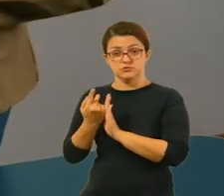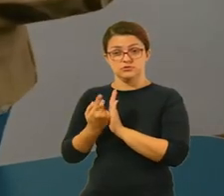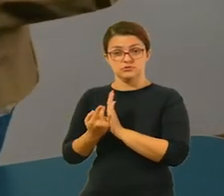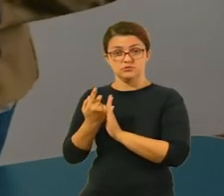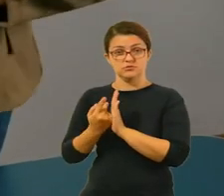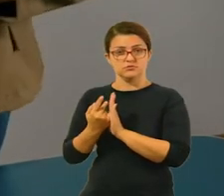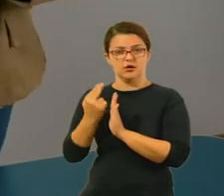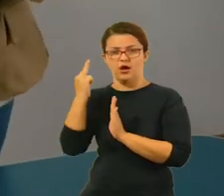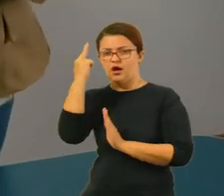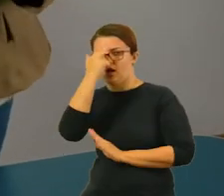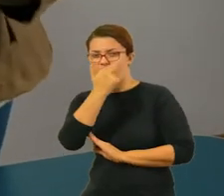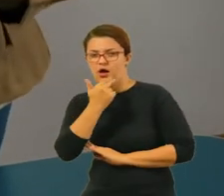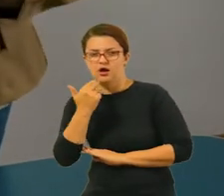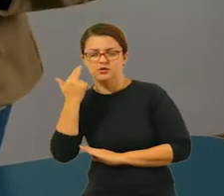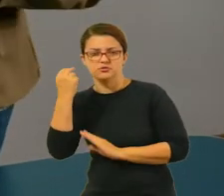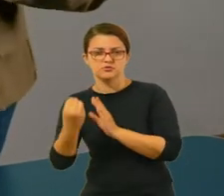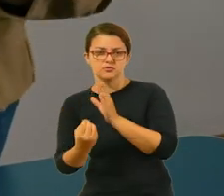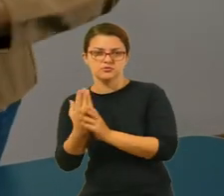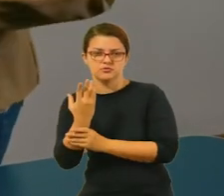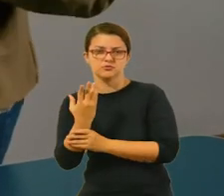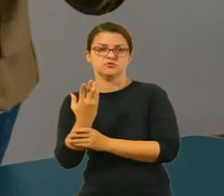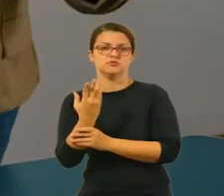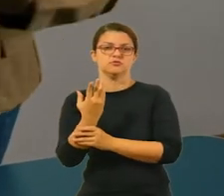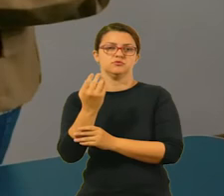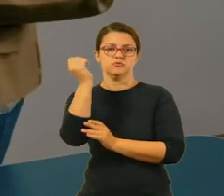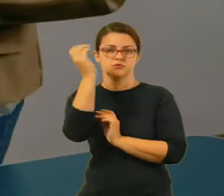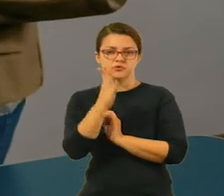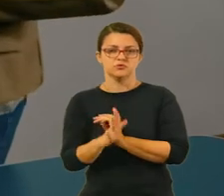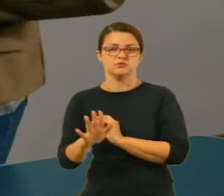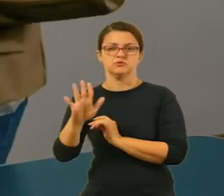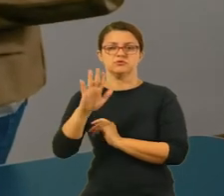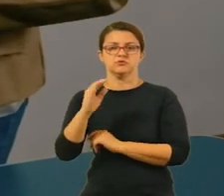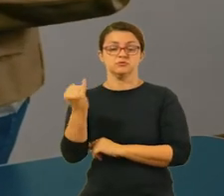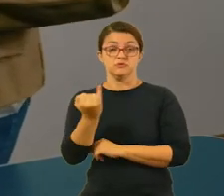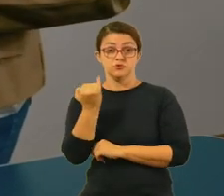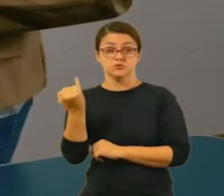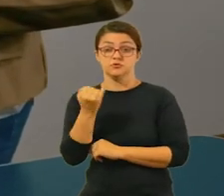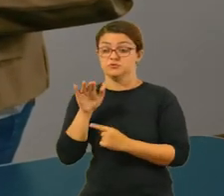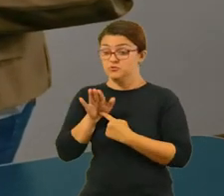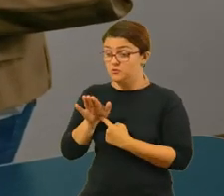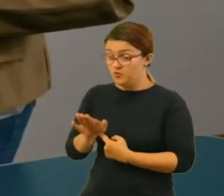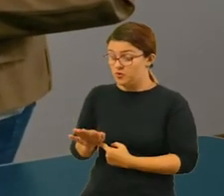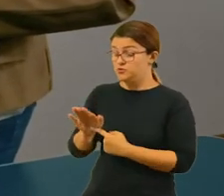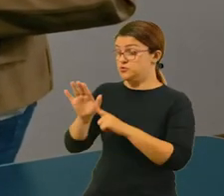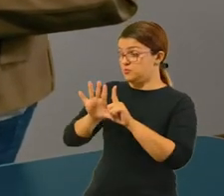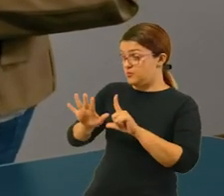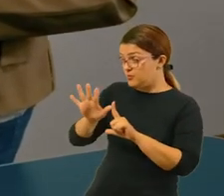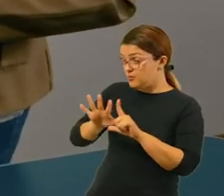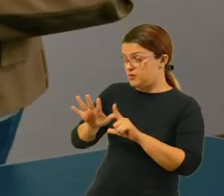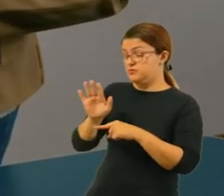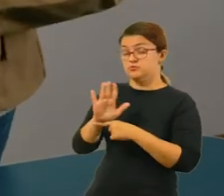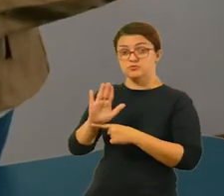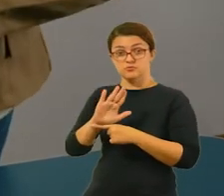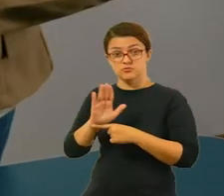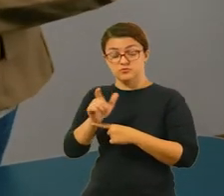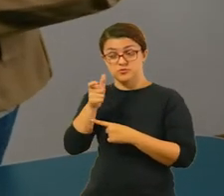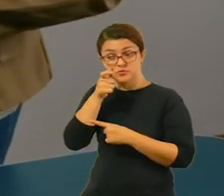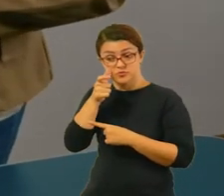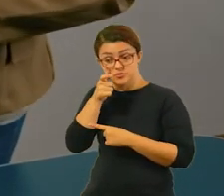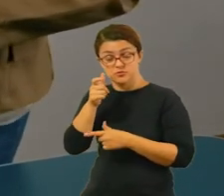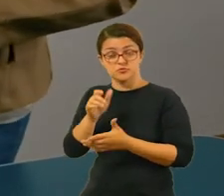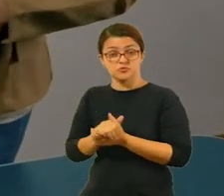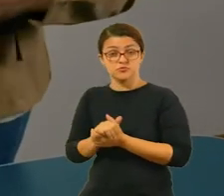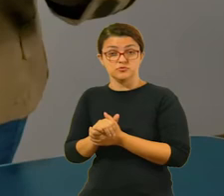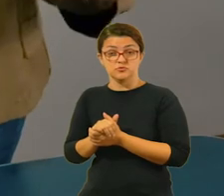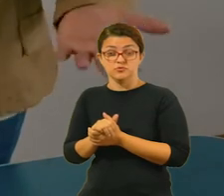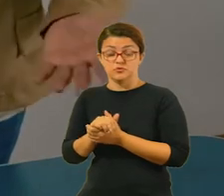as figuras de diferentes raças que se formou o povo brasileiro. É importante que você mostre bastante imagens, os